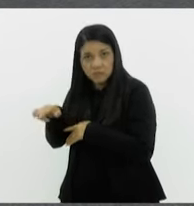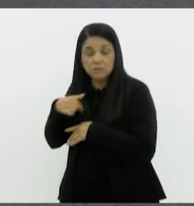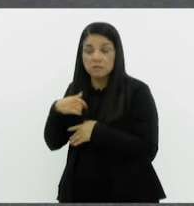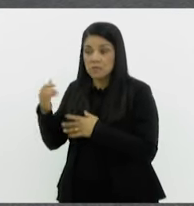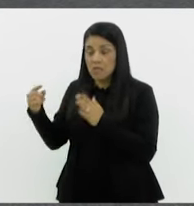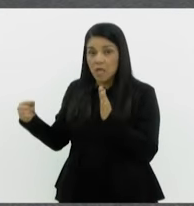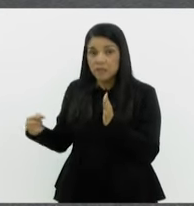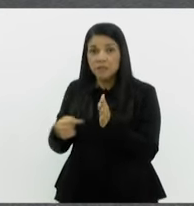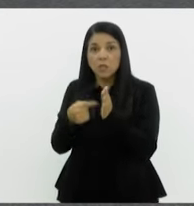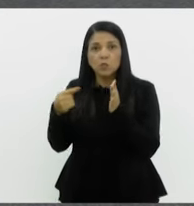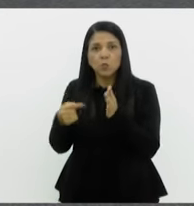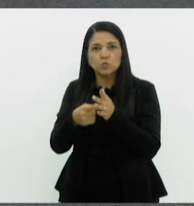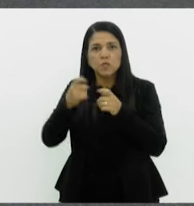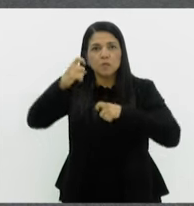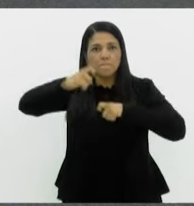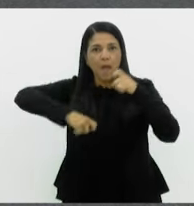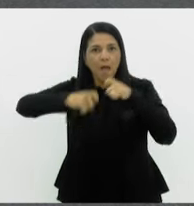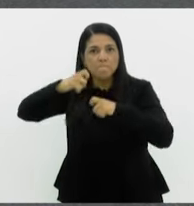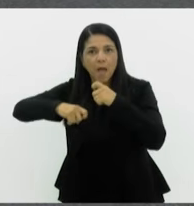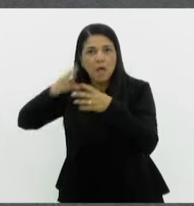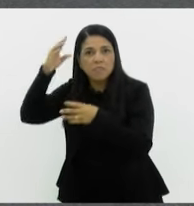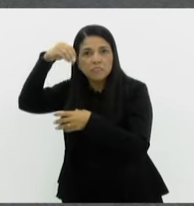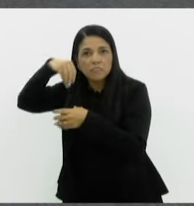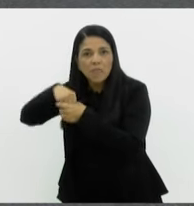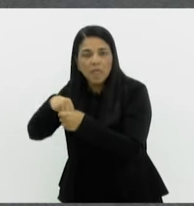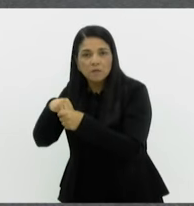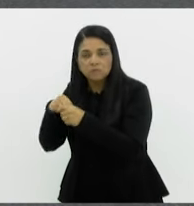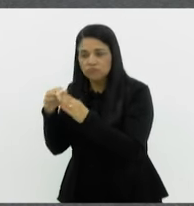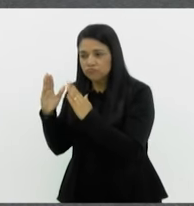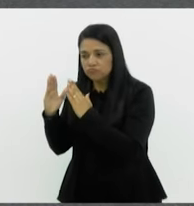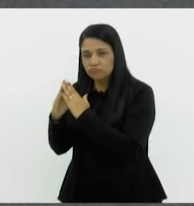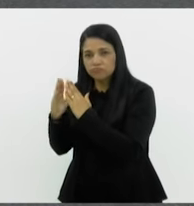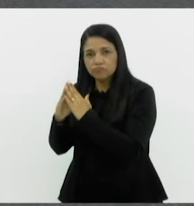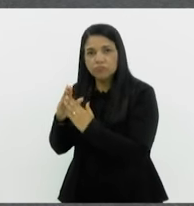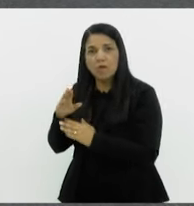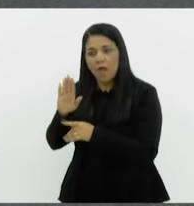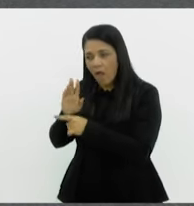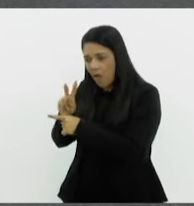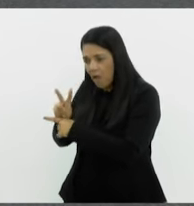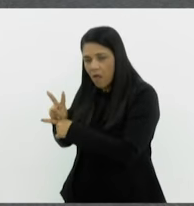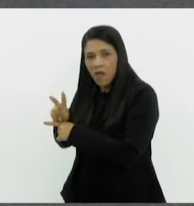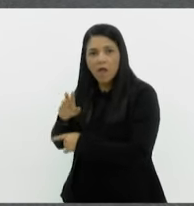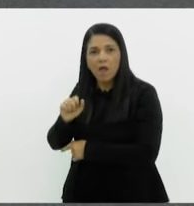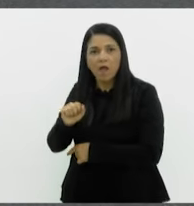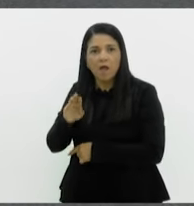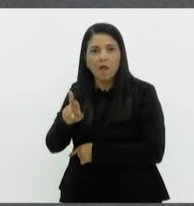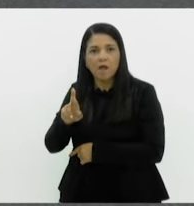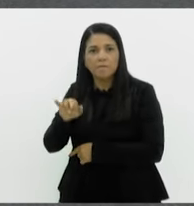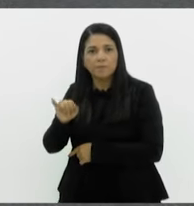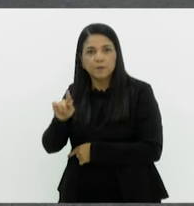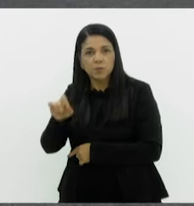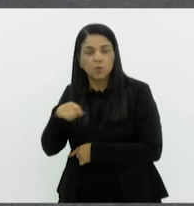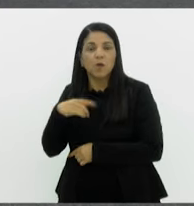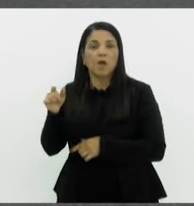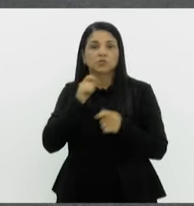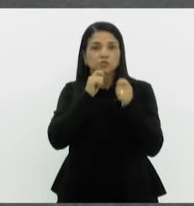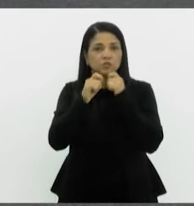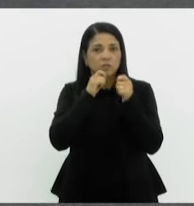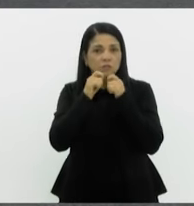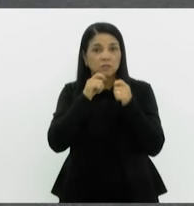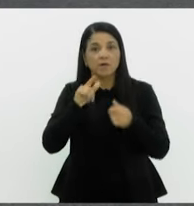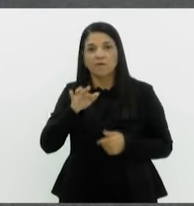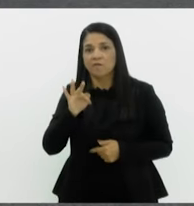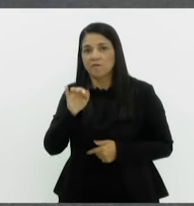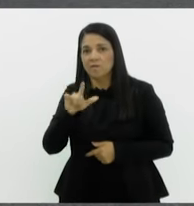abusos sexuais nos abrigos. Inclusive, a jornalista Flávia Oliveira fez um comentário